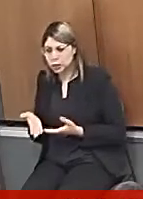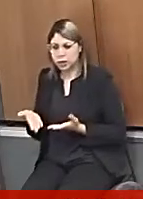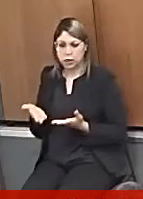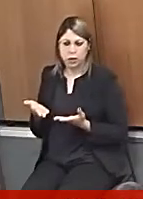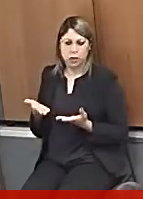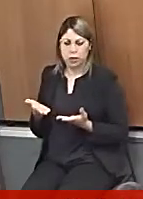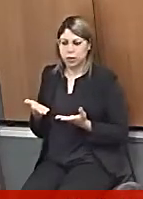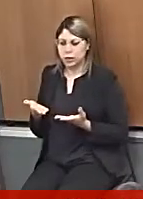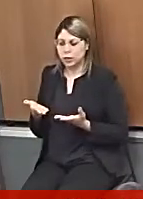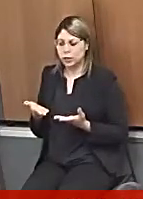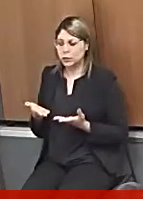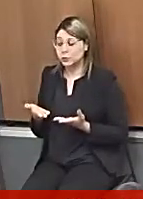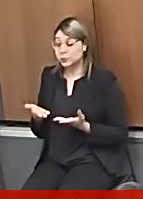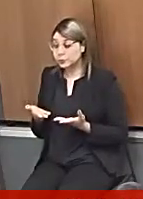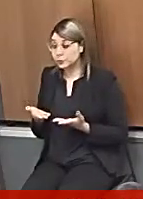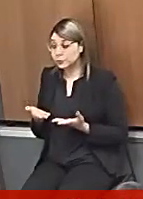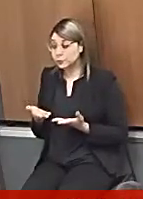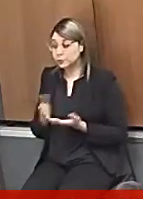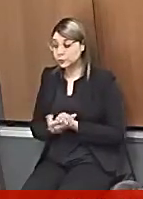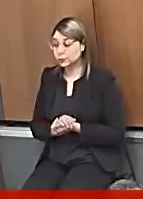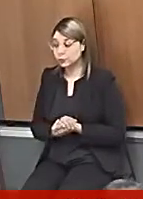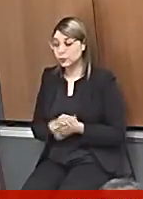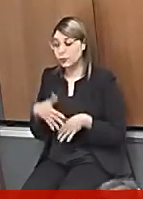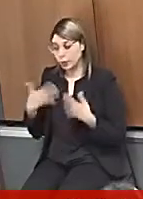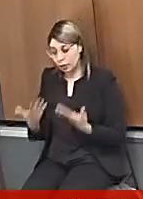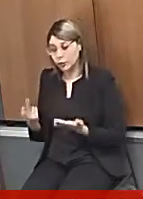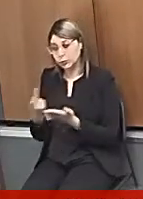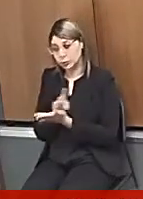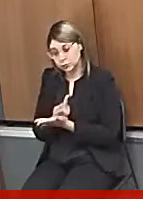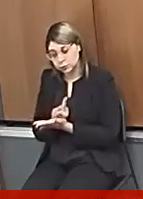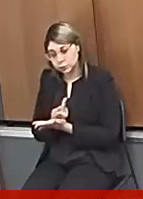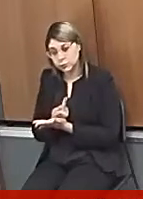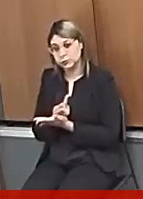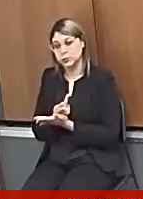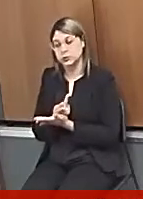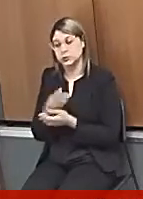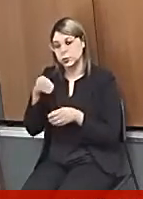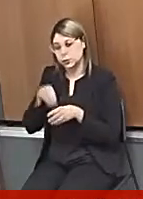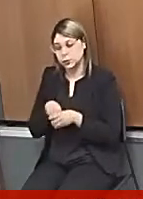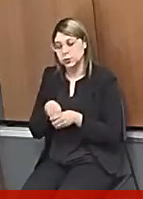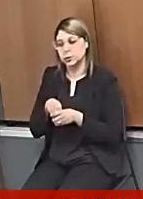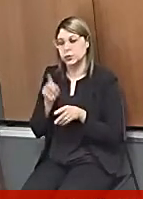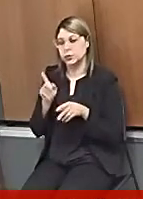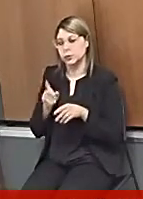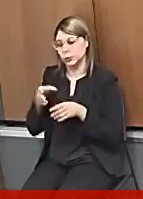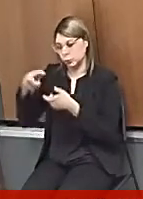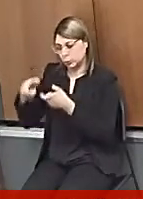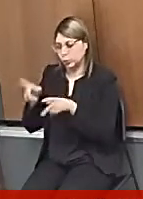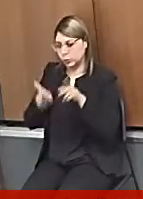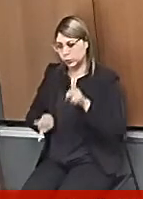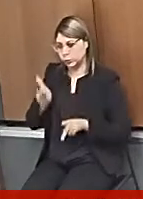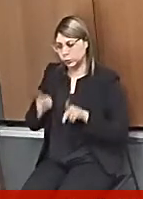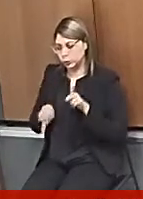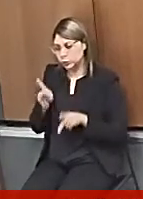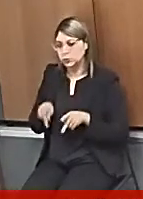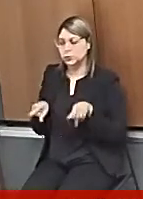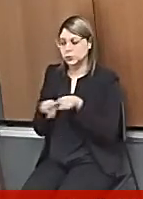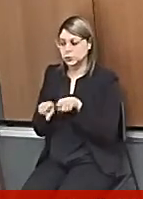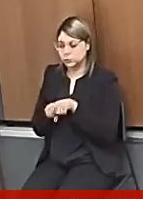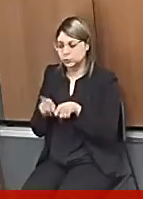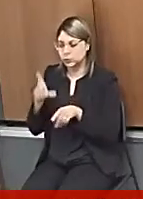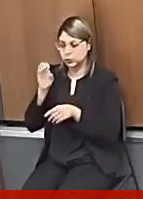daquelas circunstâncias e abriu se também na promotoria do patrimônio público do ministério público abriu também